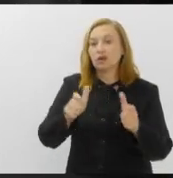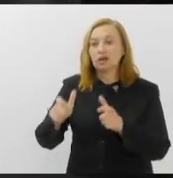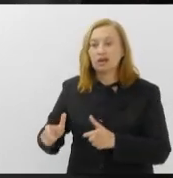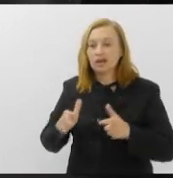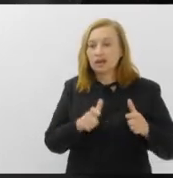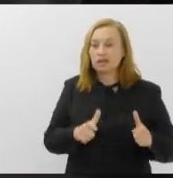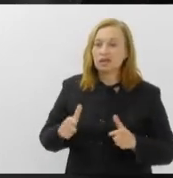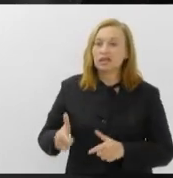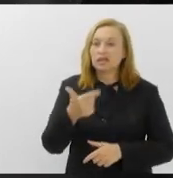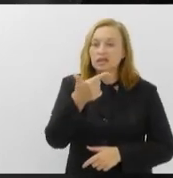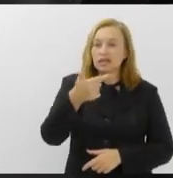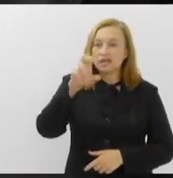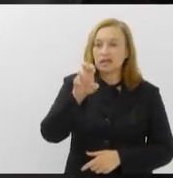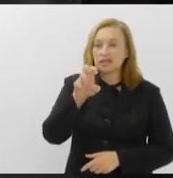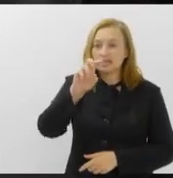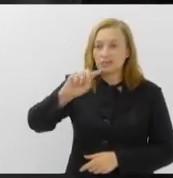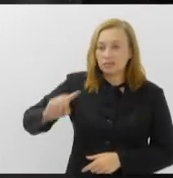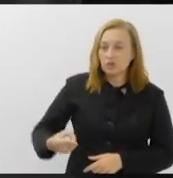emitiram